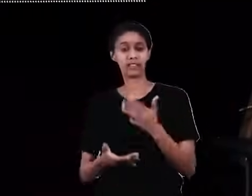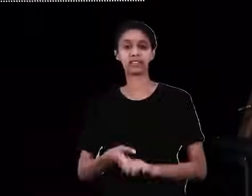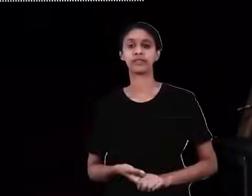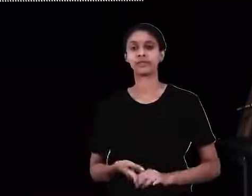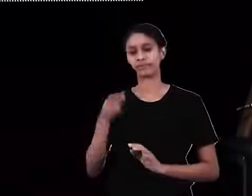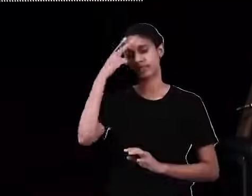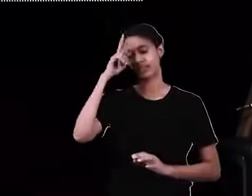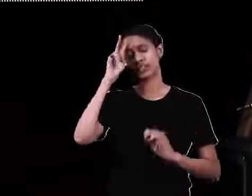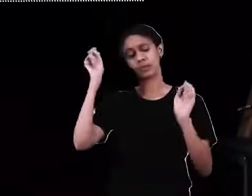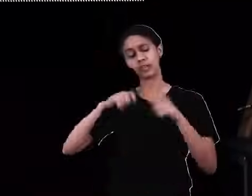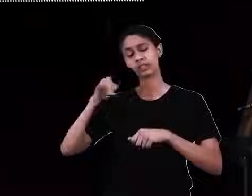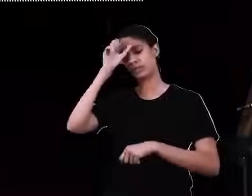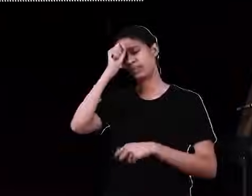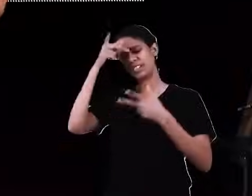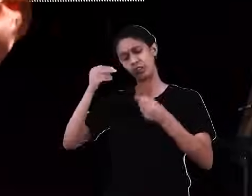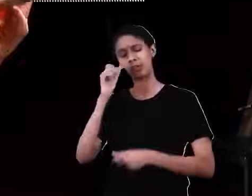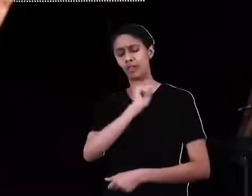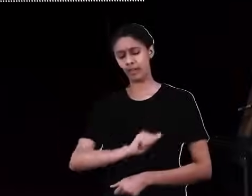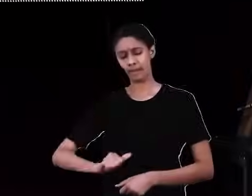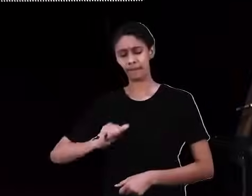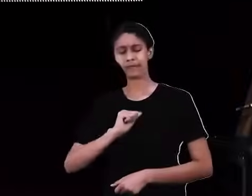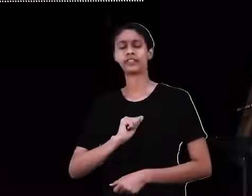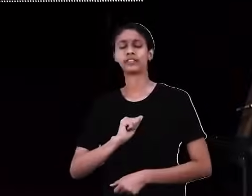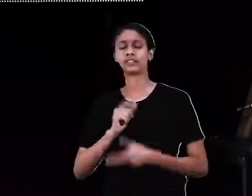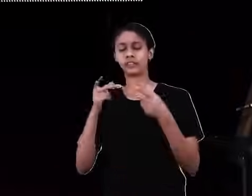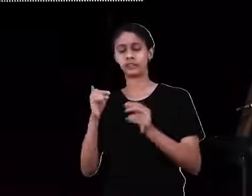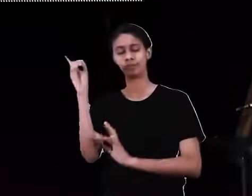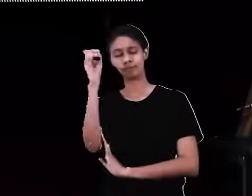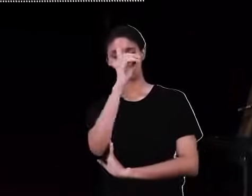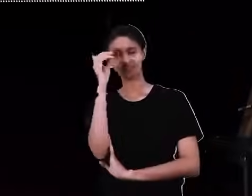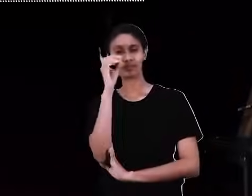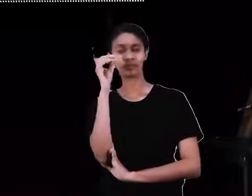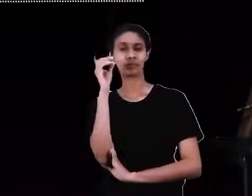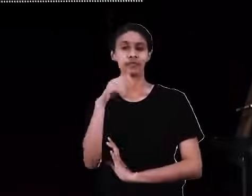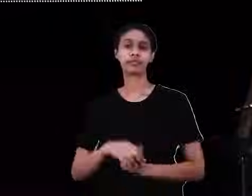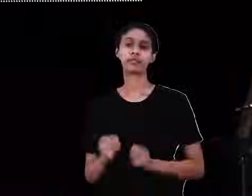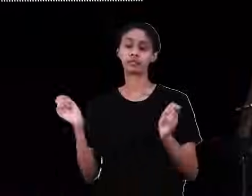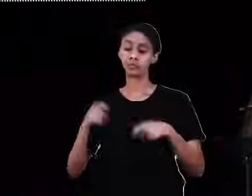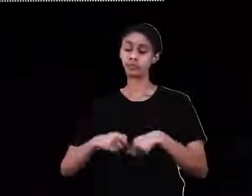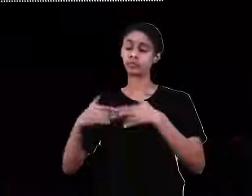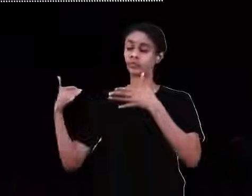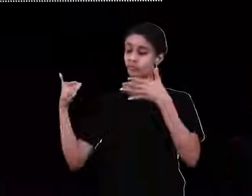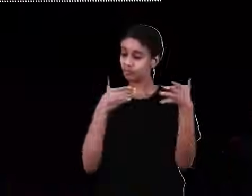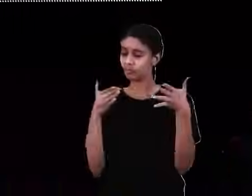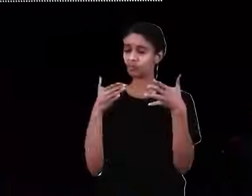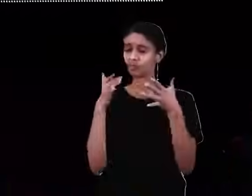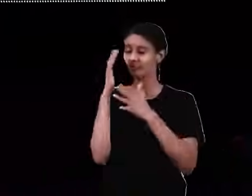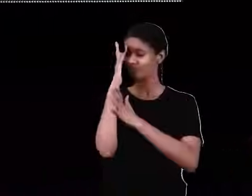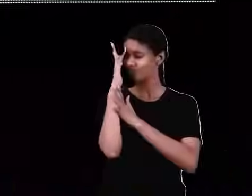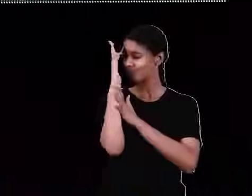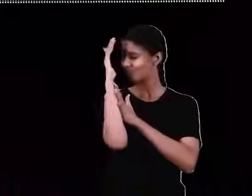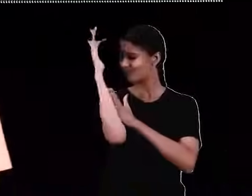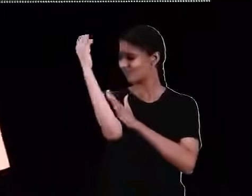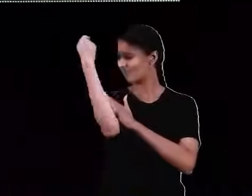nessa história a gente aprenda a ser como Abigail, a gente aprenda a ser como Davi. Pode ser até que em um momento, um delírio, um